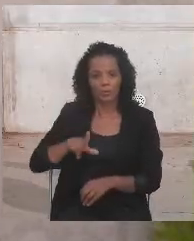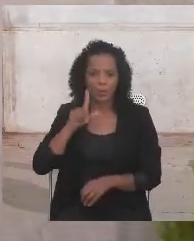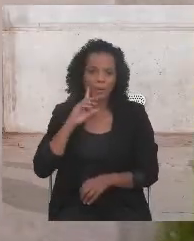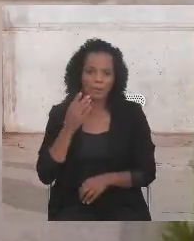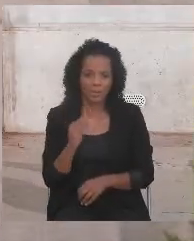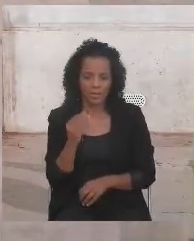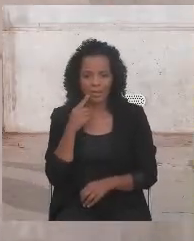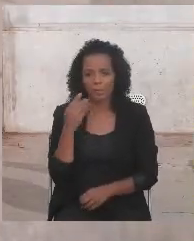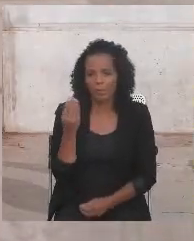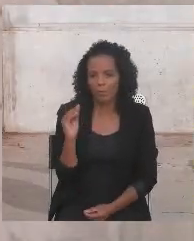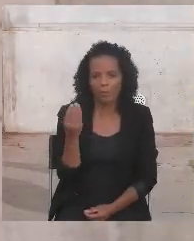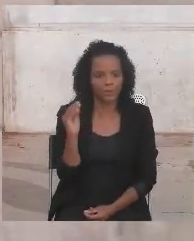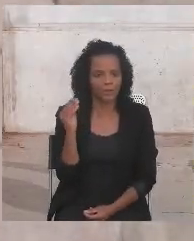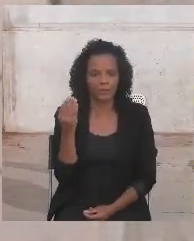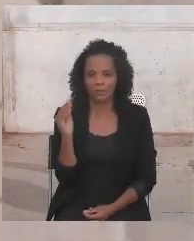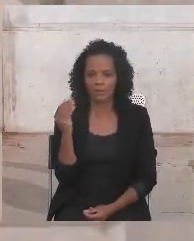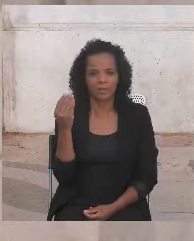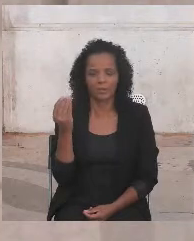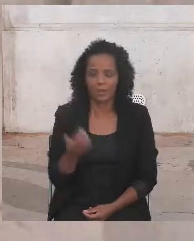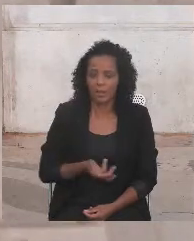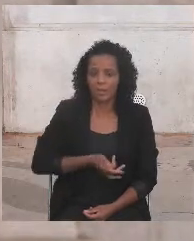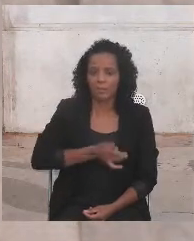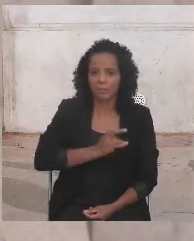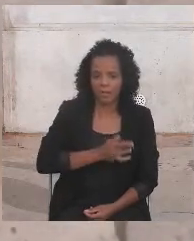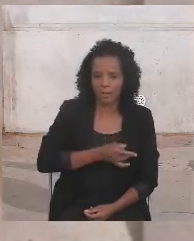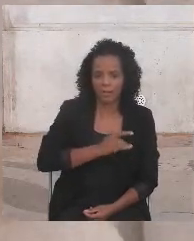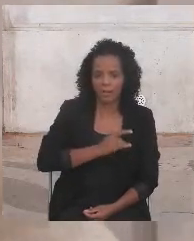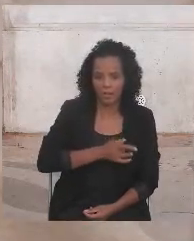Lisboa, menina e moça amada,